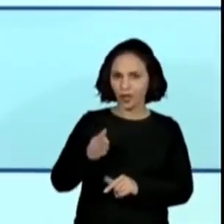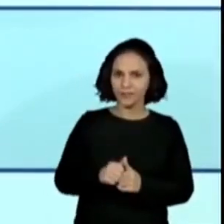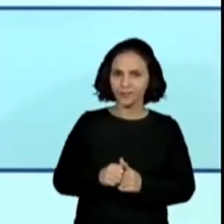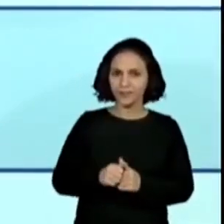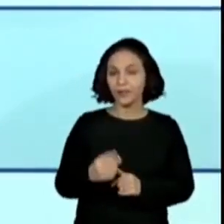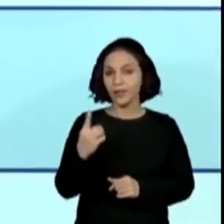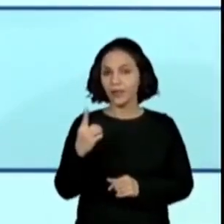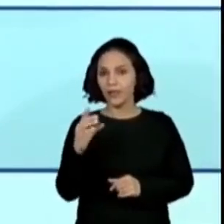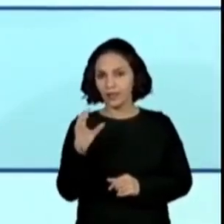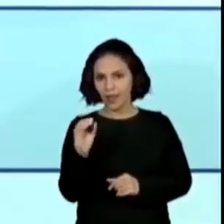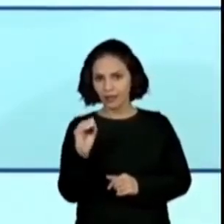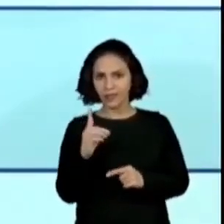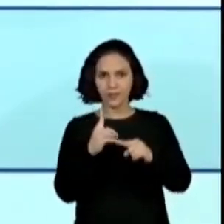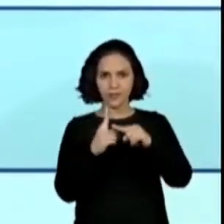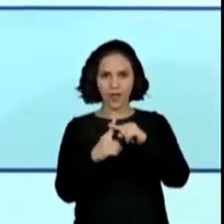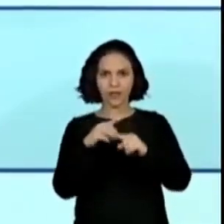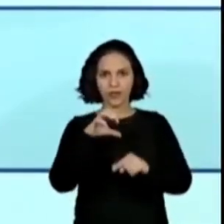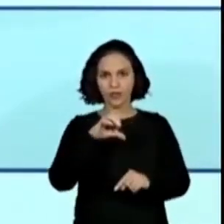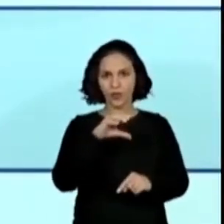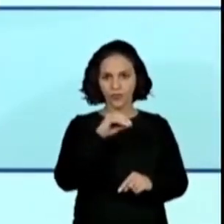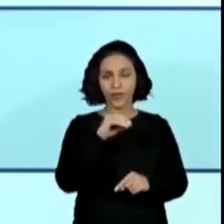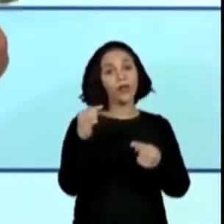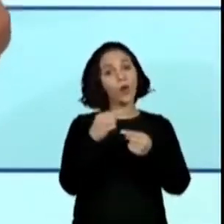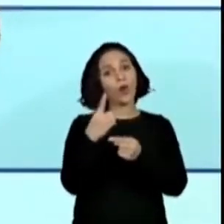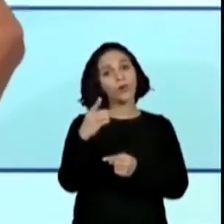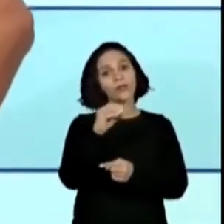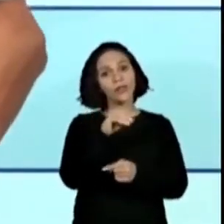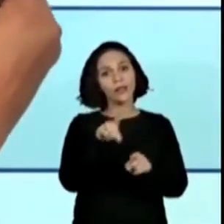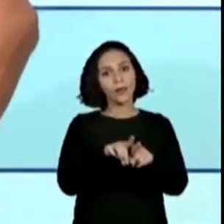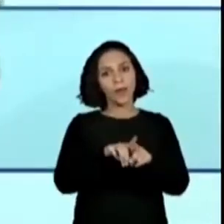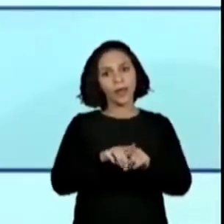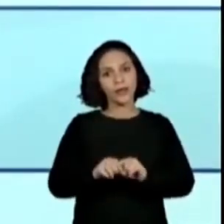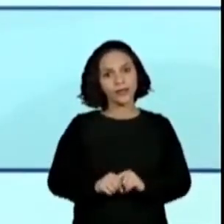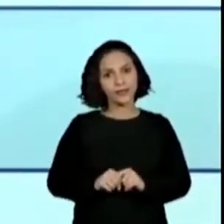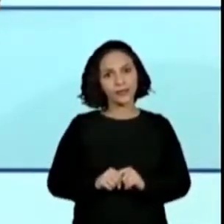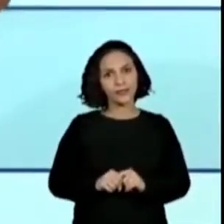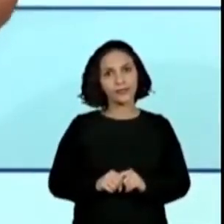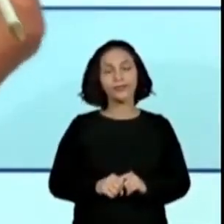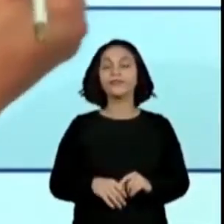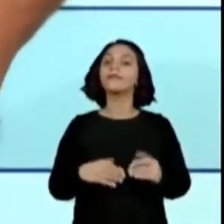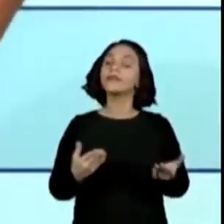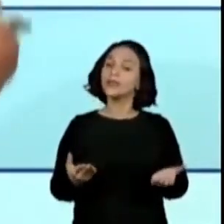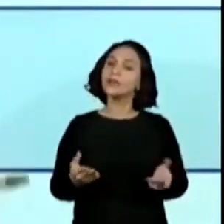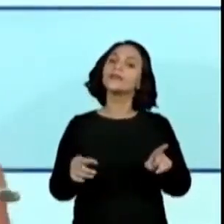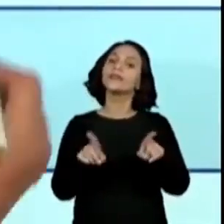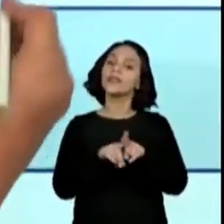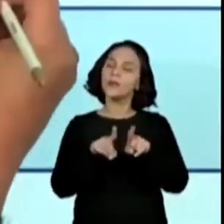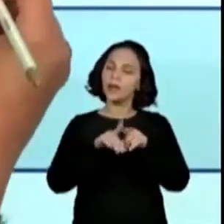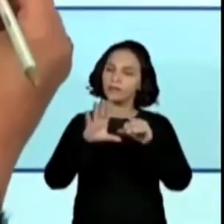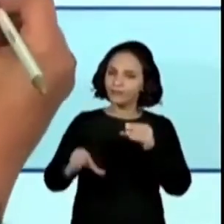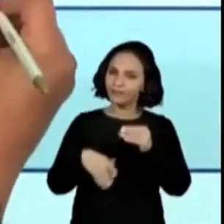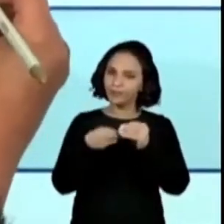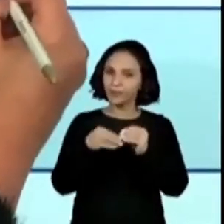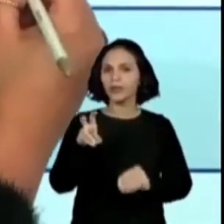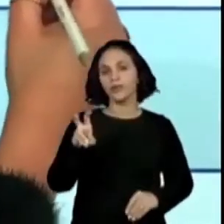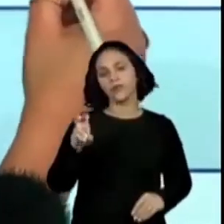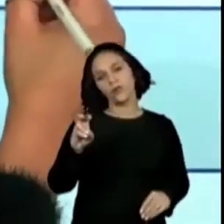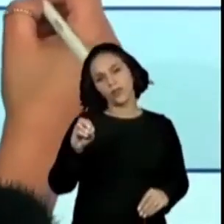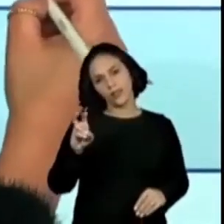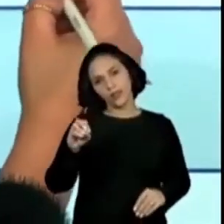10 + 90 também é 100 e aqui eu também acrescentei